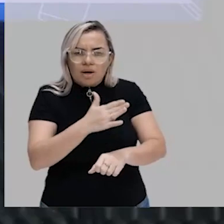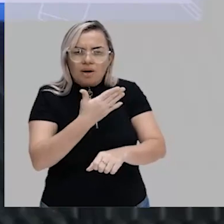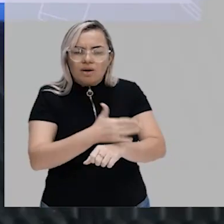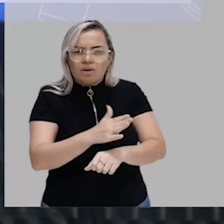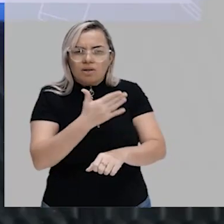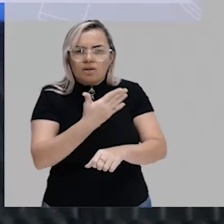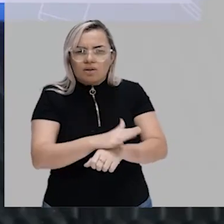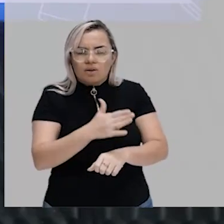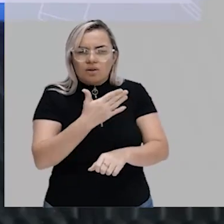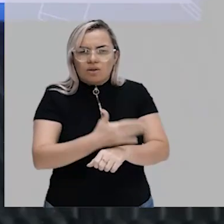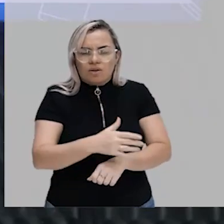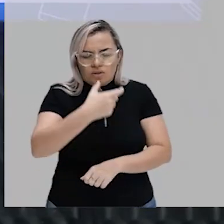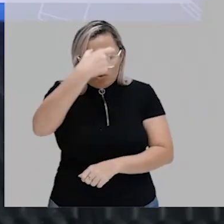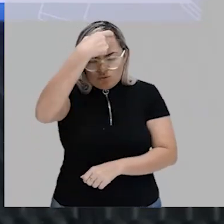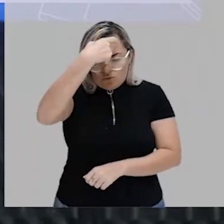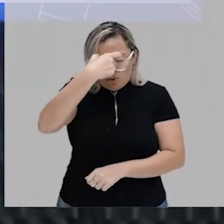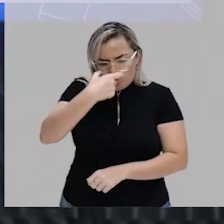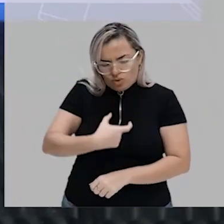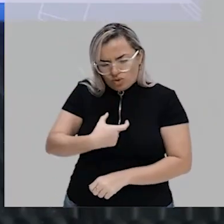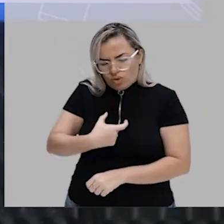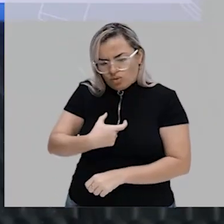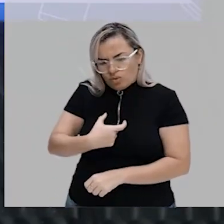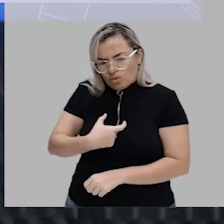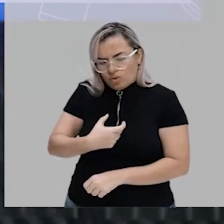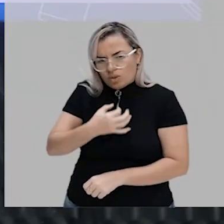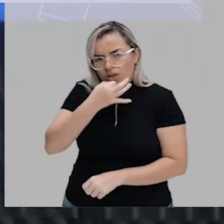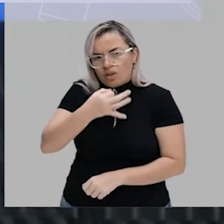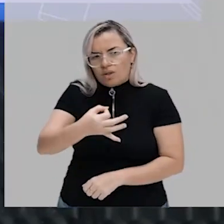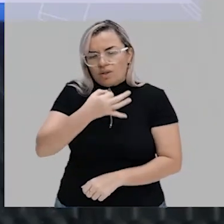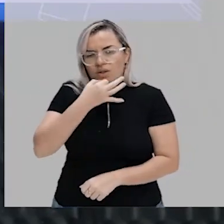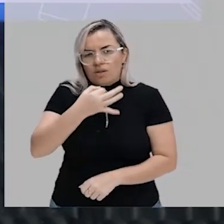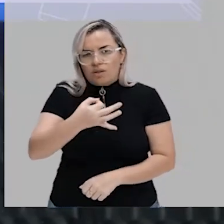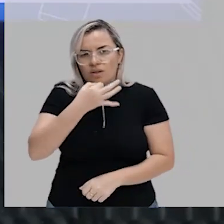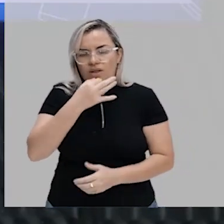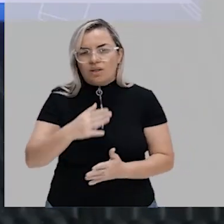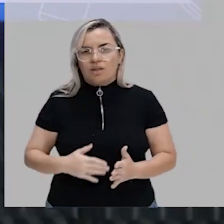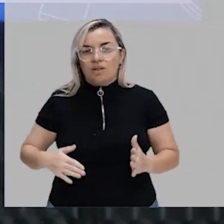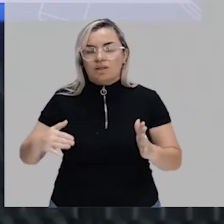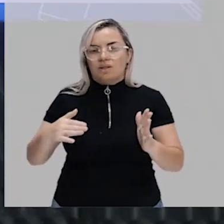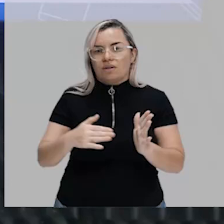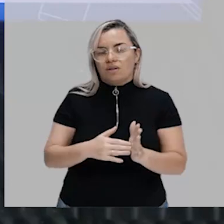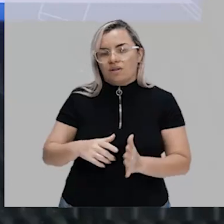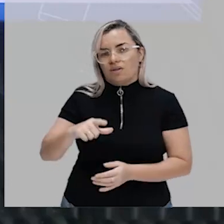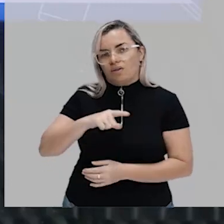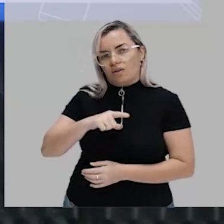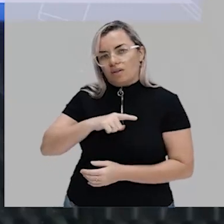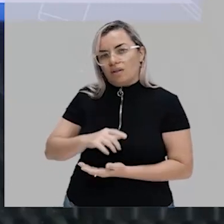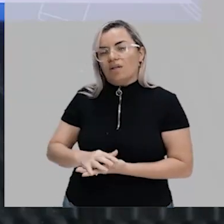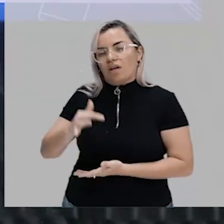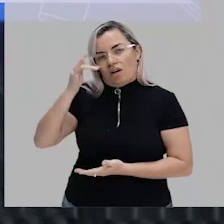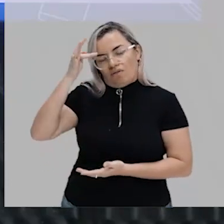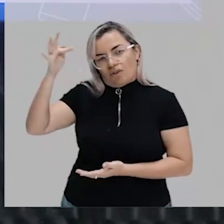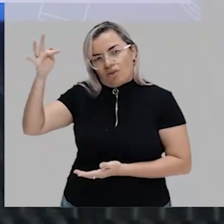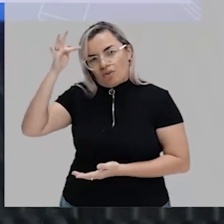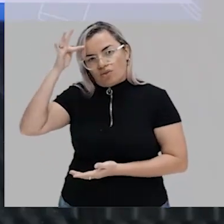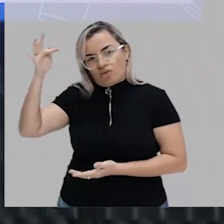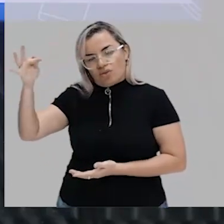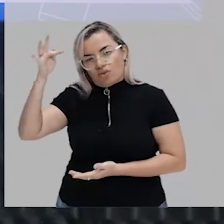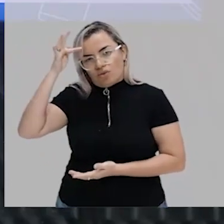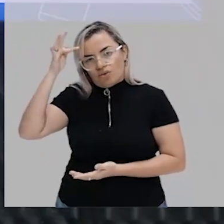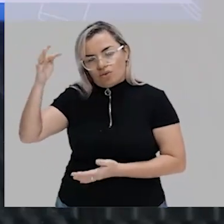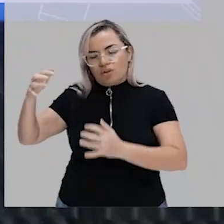própria construção de conhecimento. Existe até mesmo a filosofia sobre a própria filosofia, ou seja,